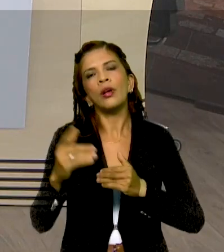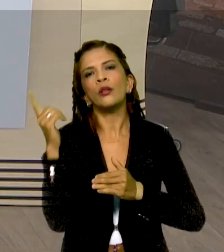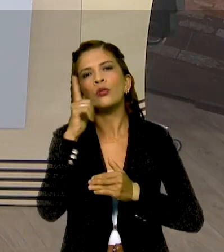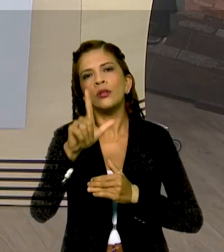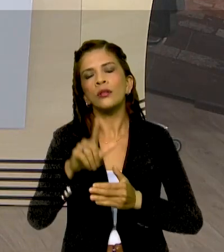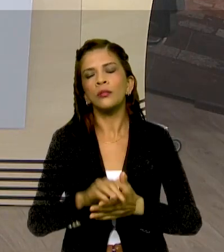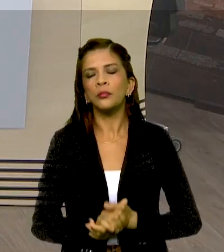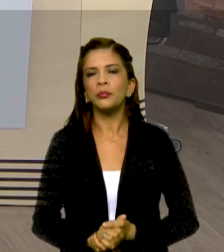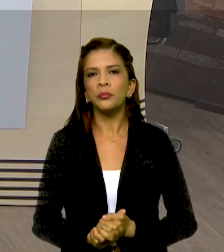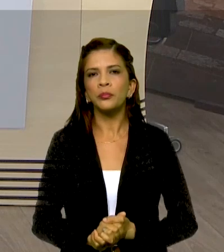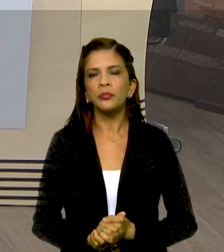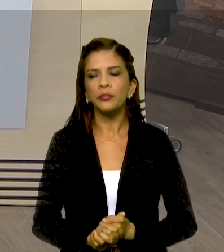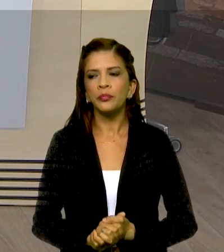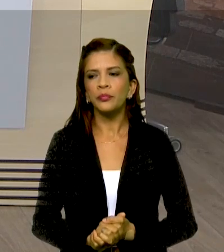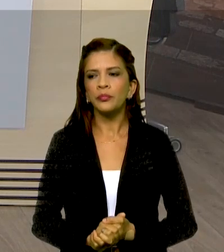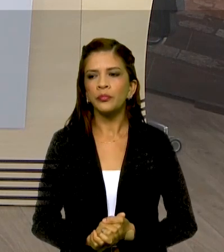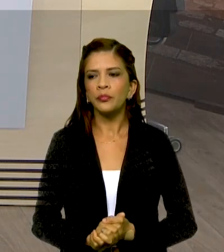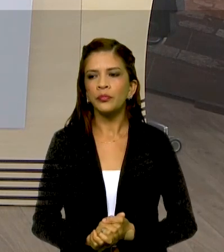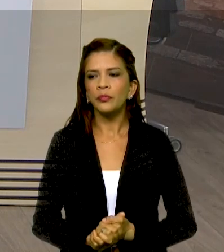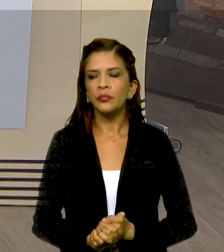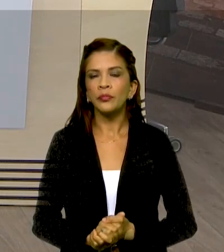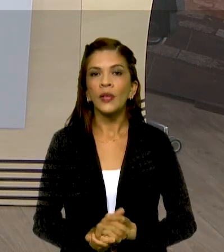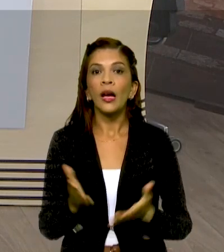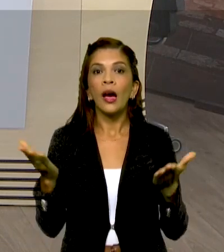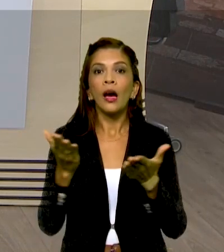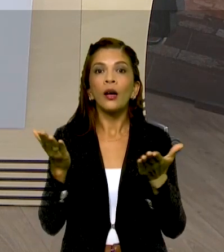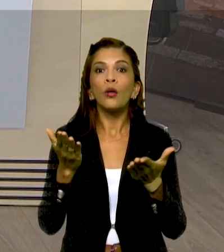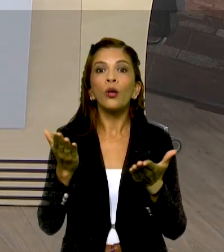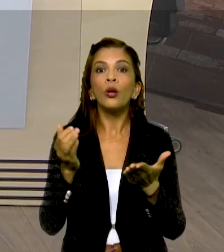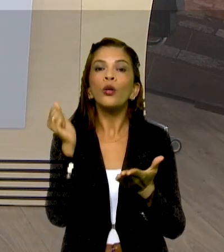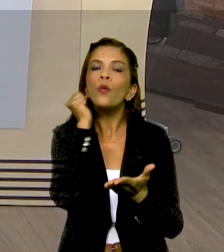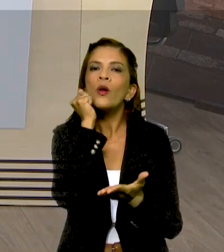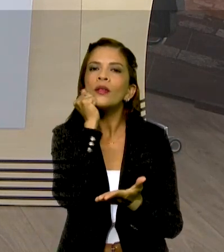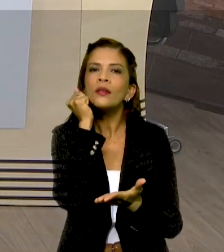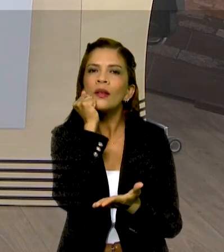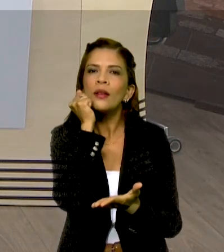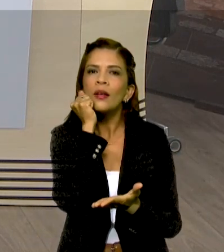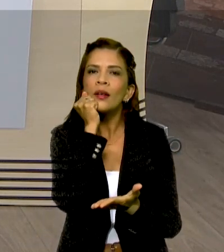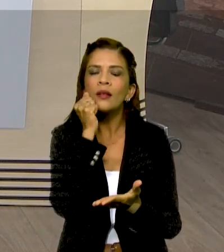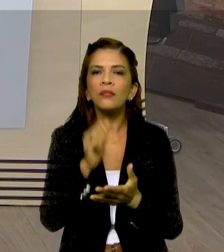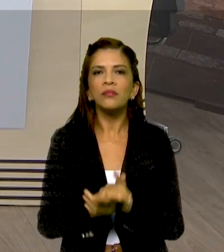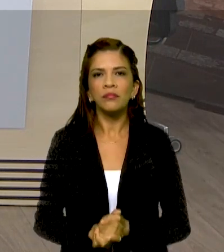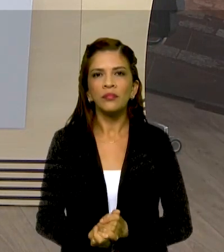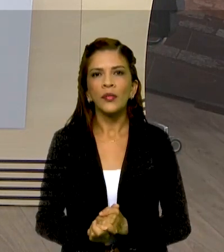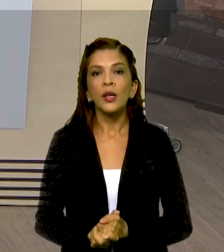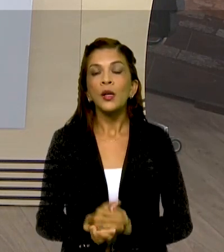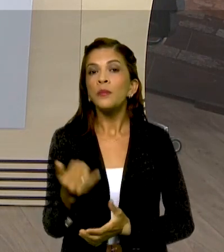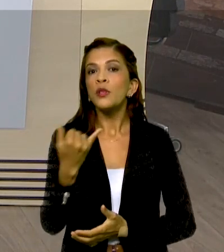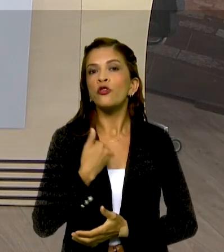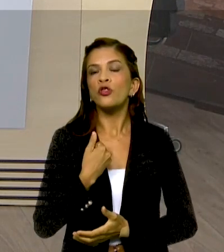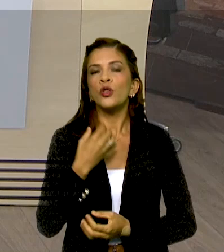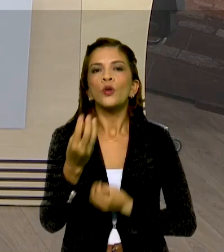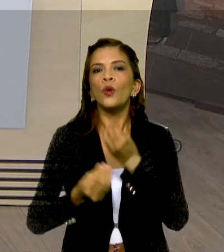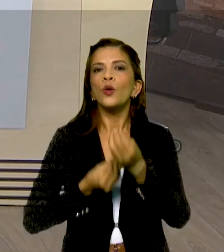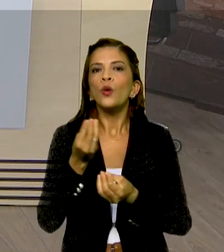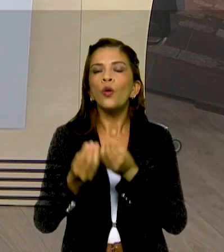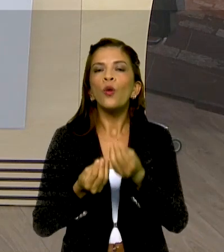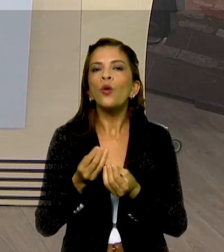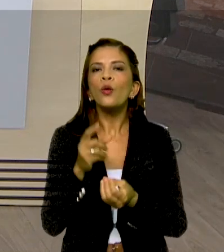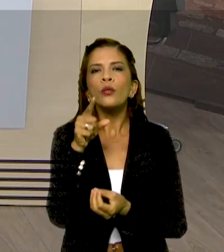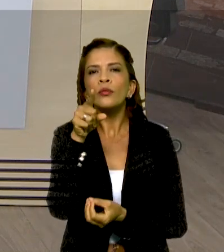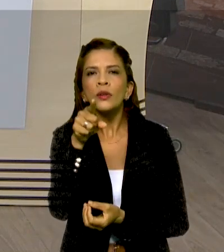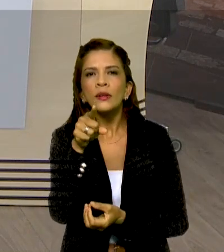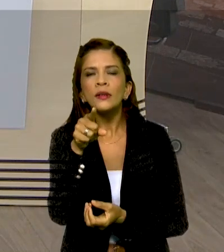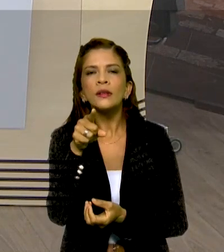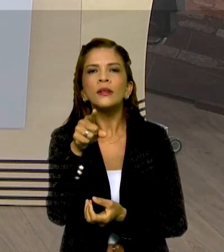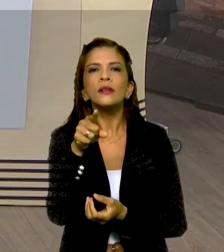Eu queria saber do André como que ele